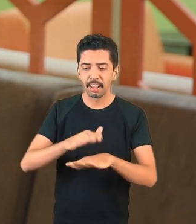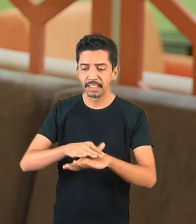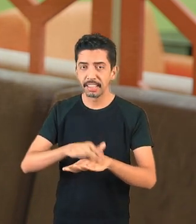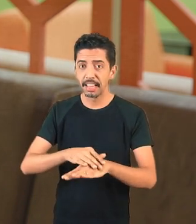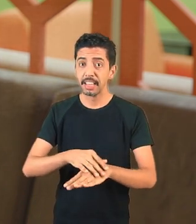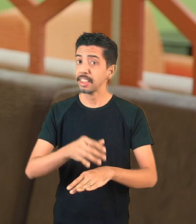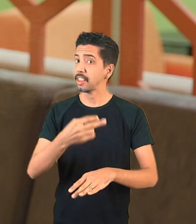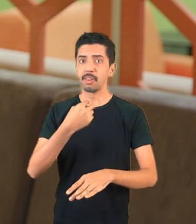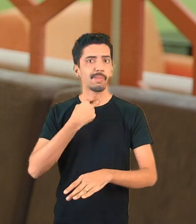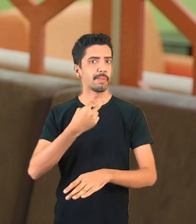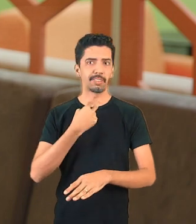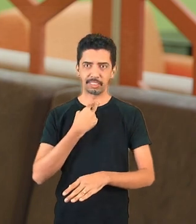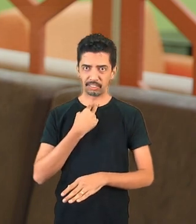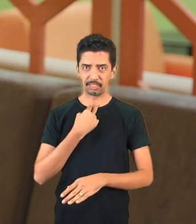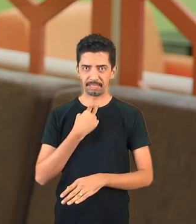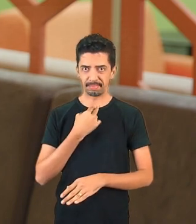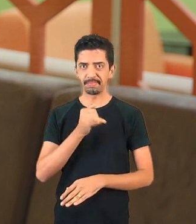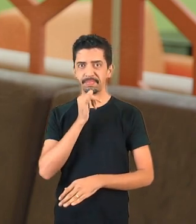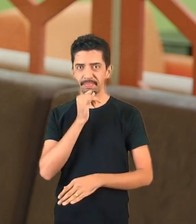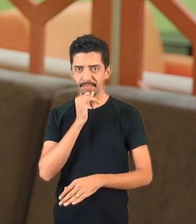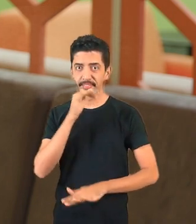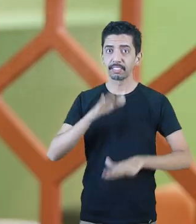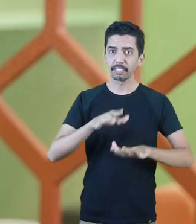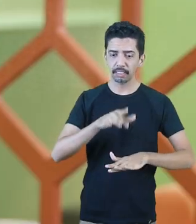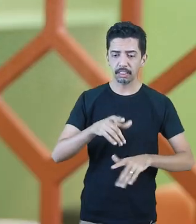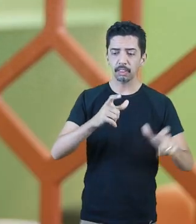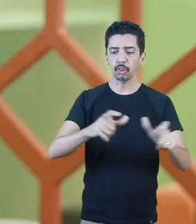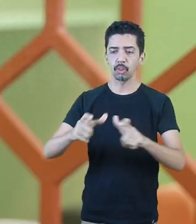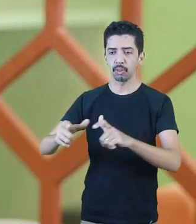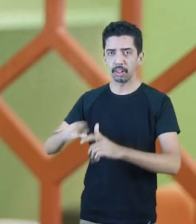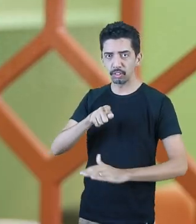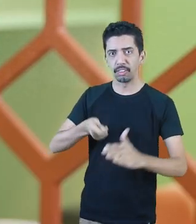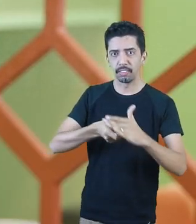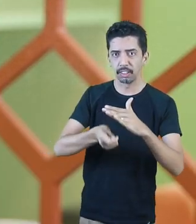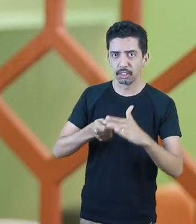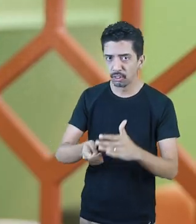ou seja, investir, colocar seu dinheiro. Tem